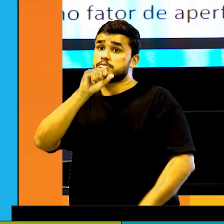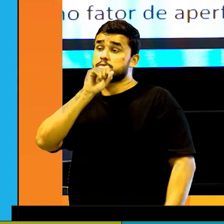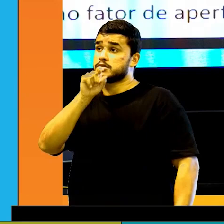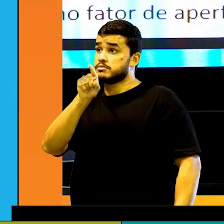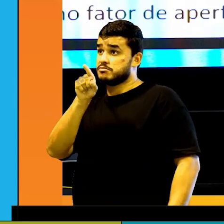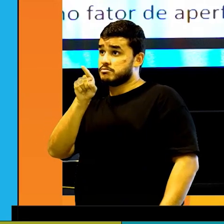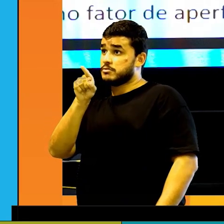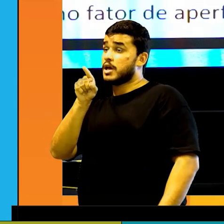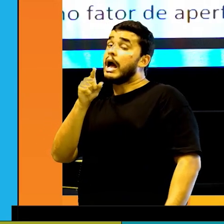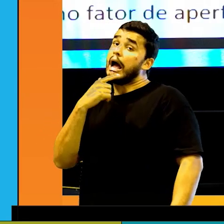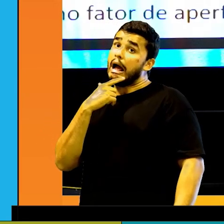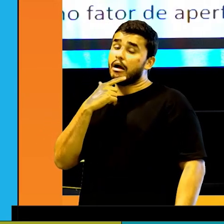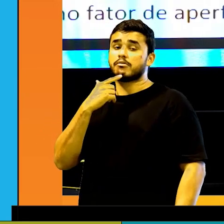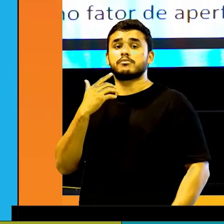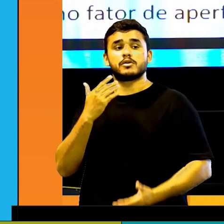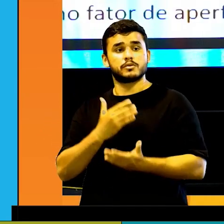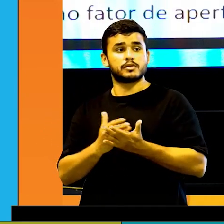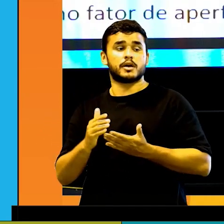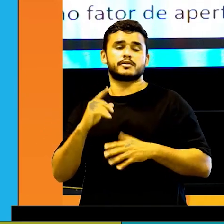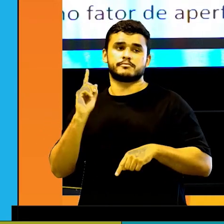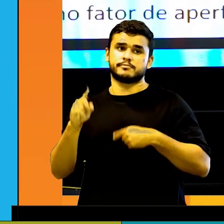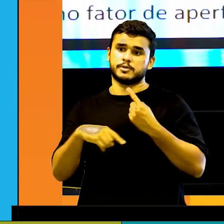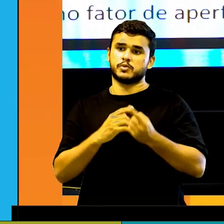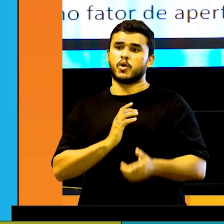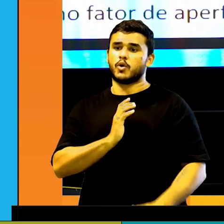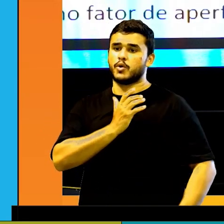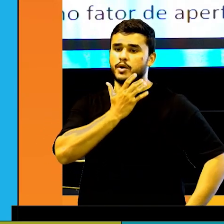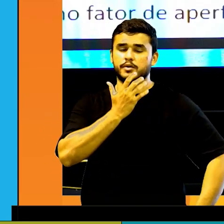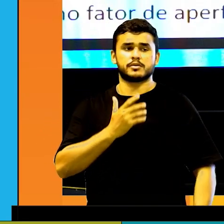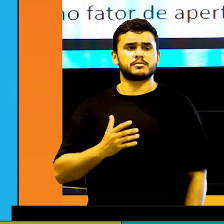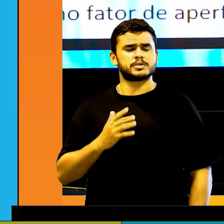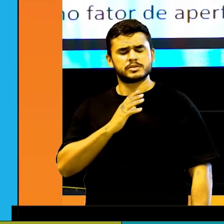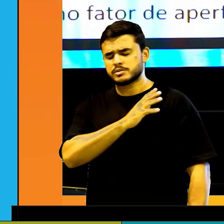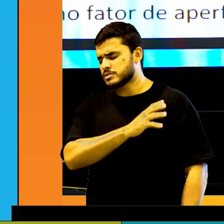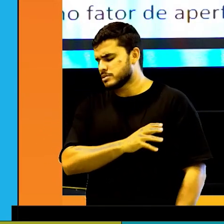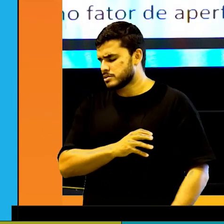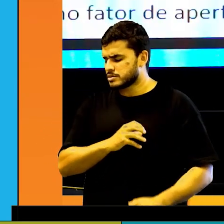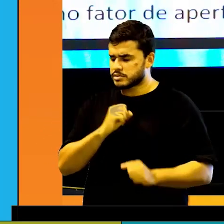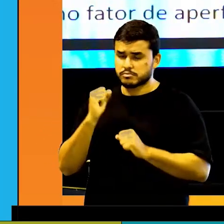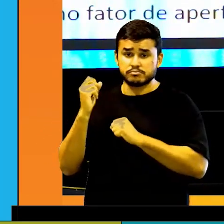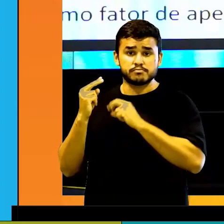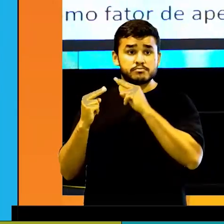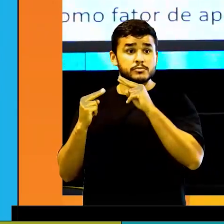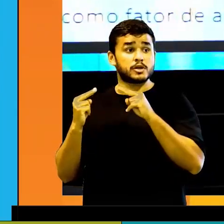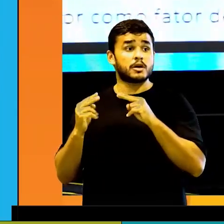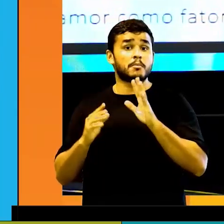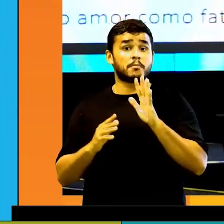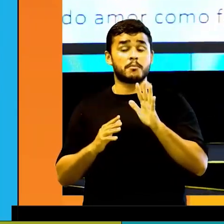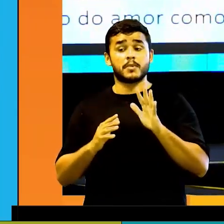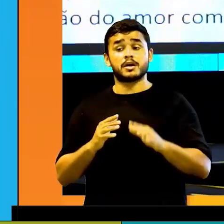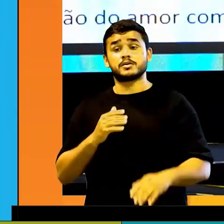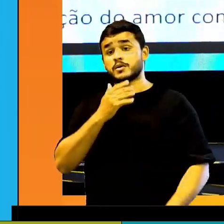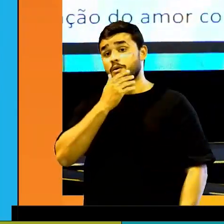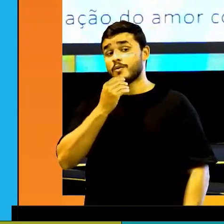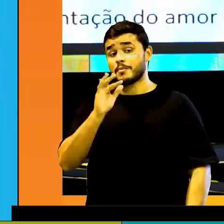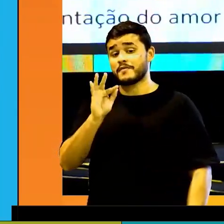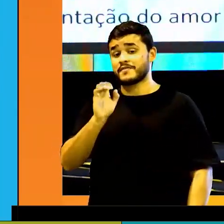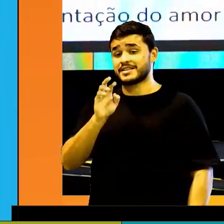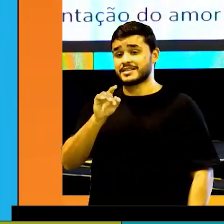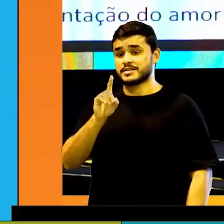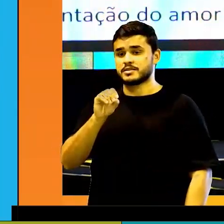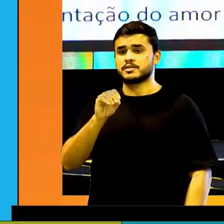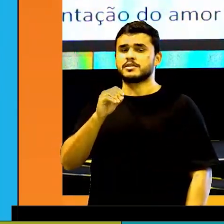tragédia terrível. Viu? Mas se amaram tanto. Só que ele não era tão honesto assim não. Ele era assim um